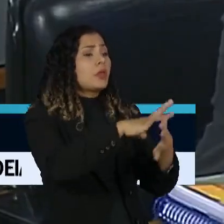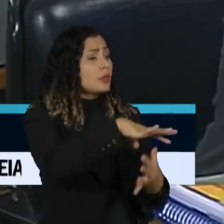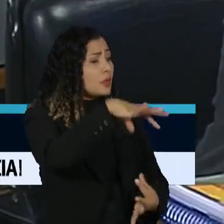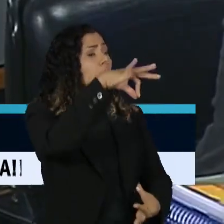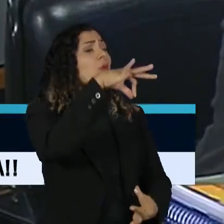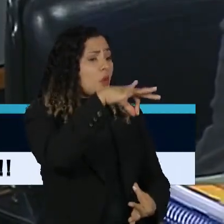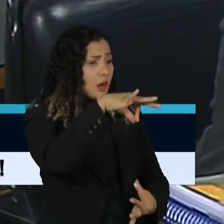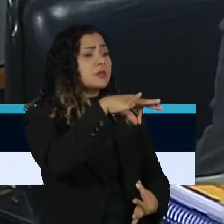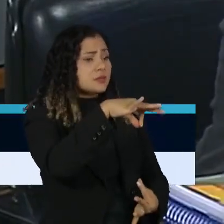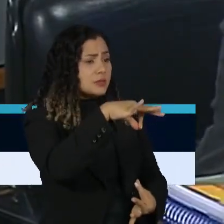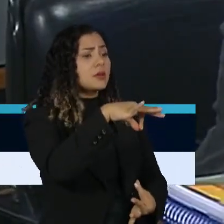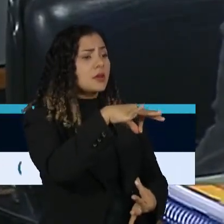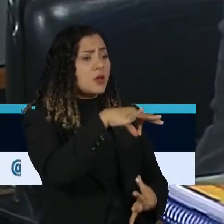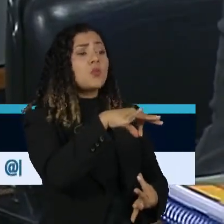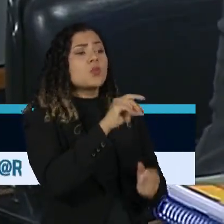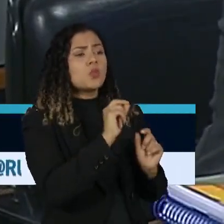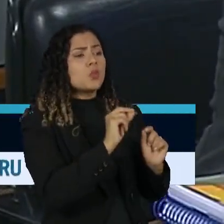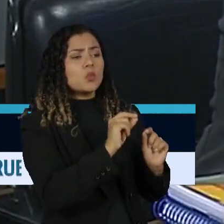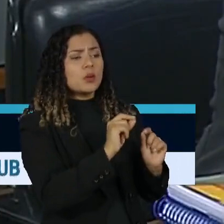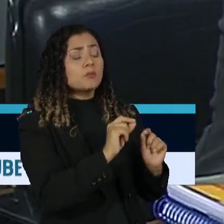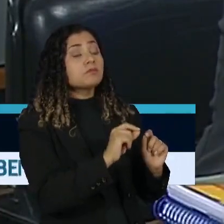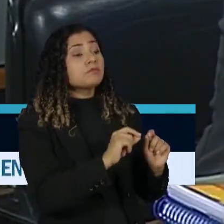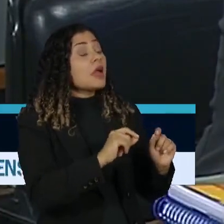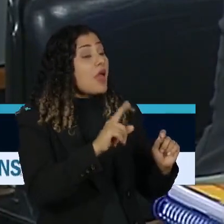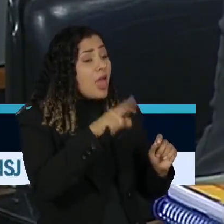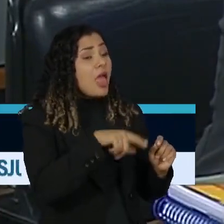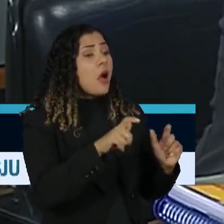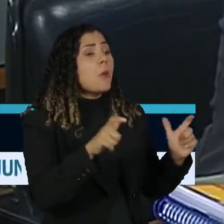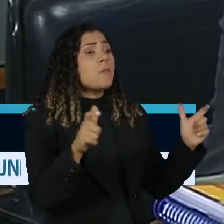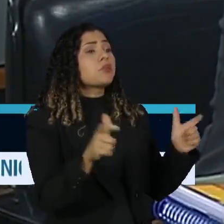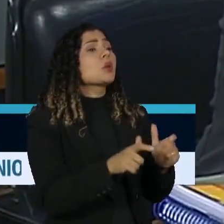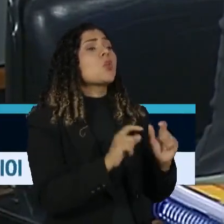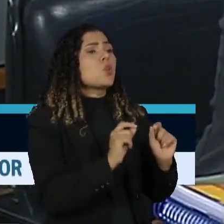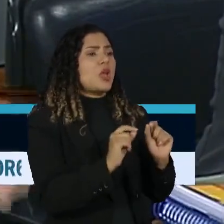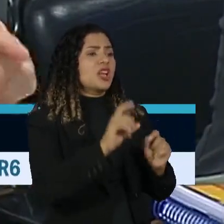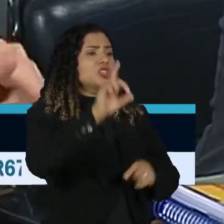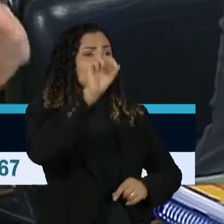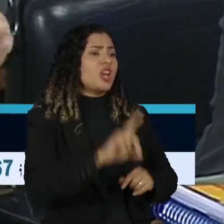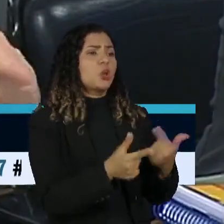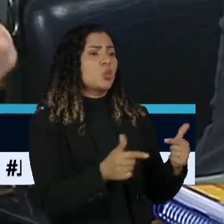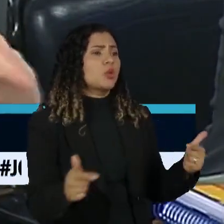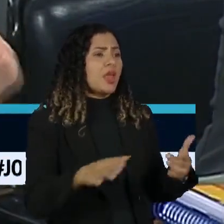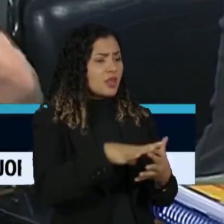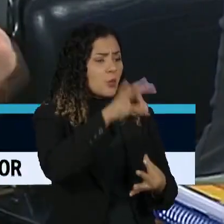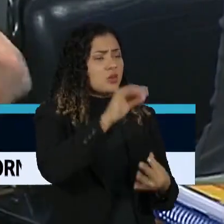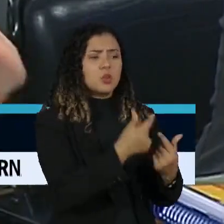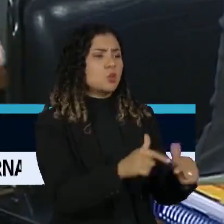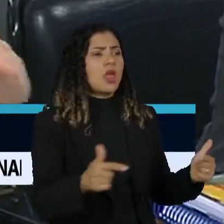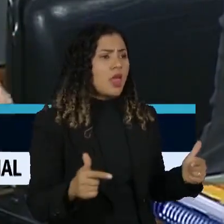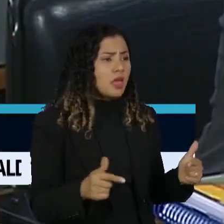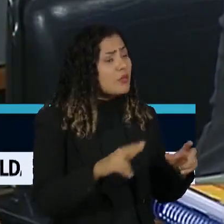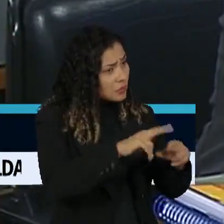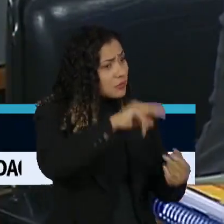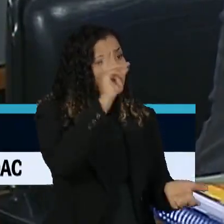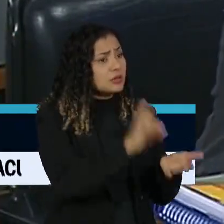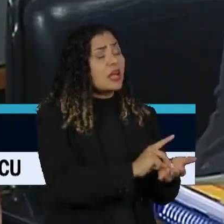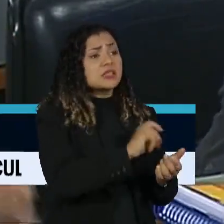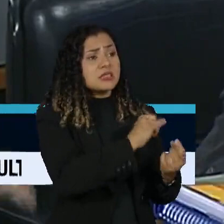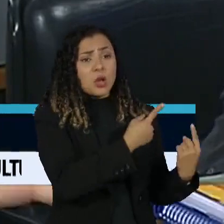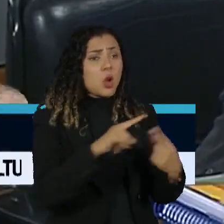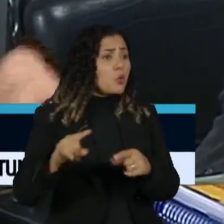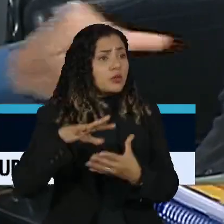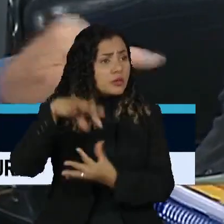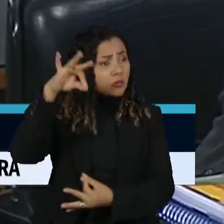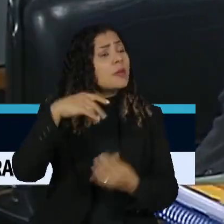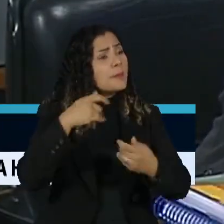democracia é o melhor terreno para plantar e colher direitos. E quem atentar contra a democracia tem